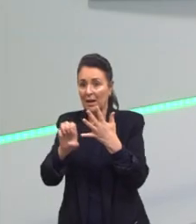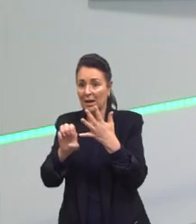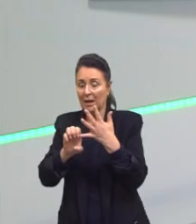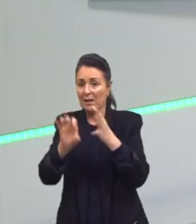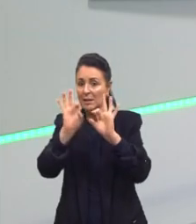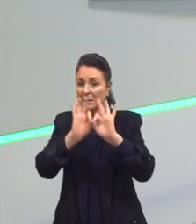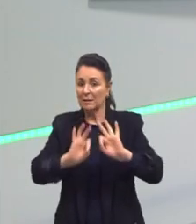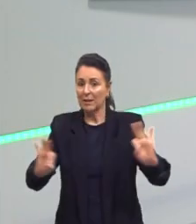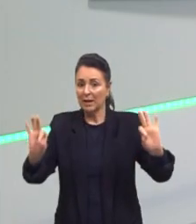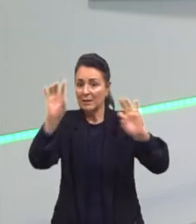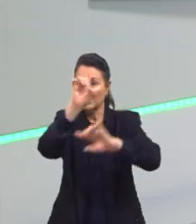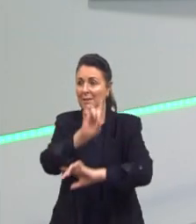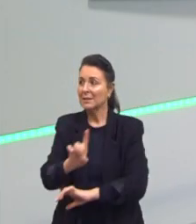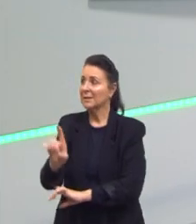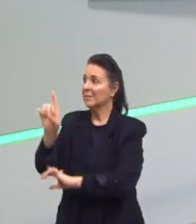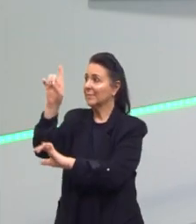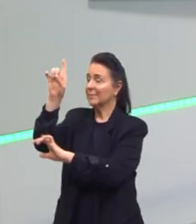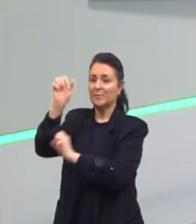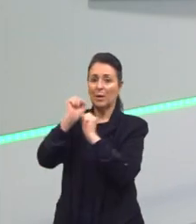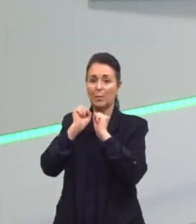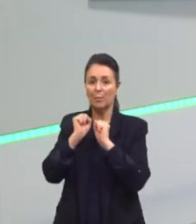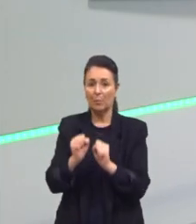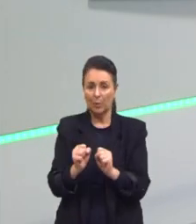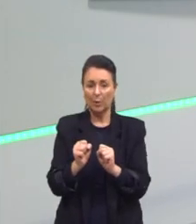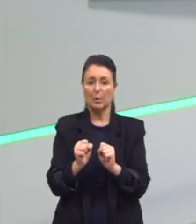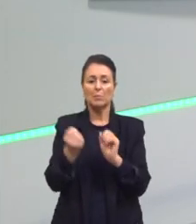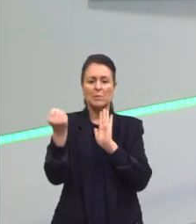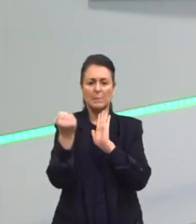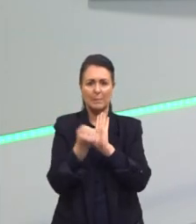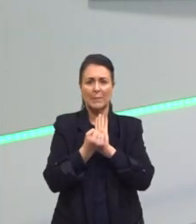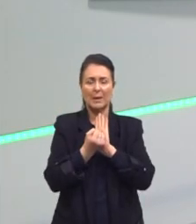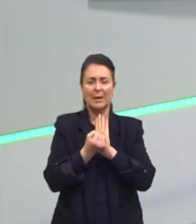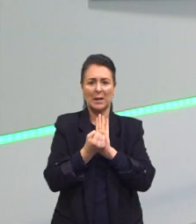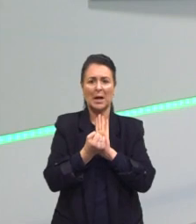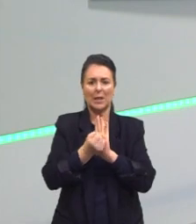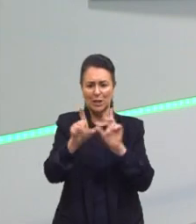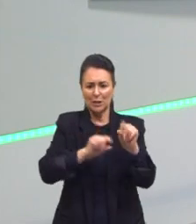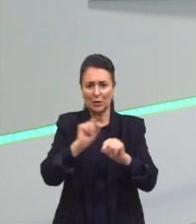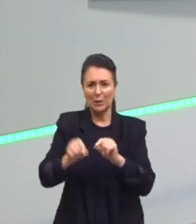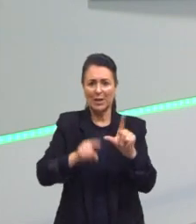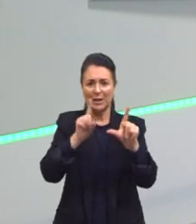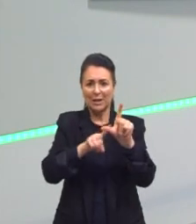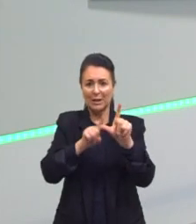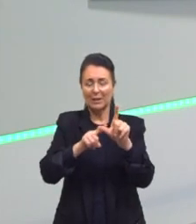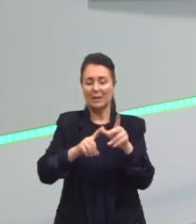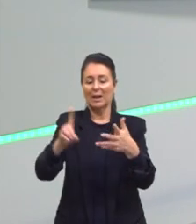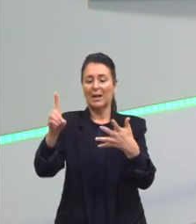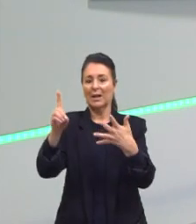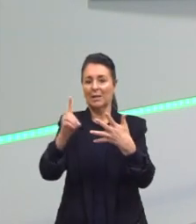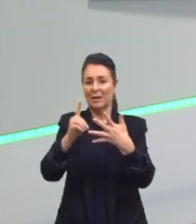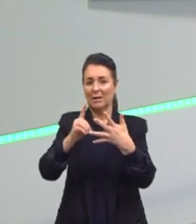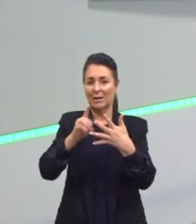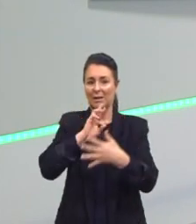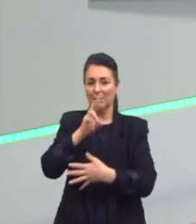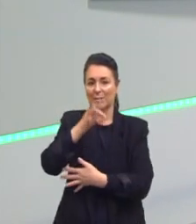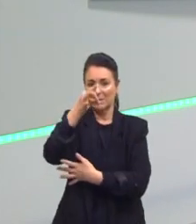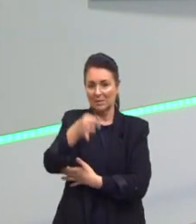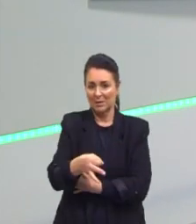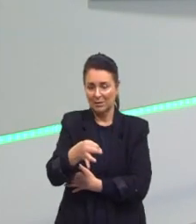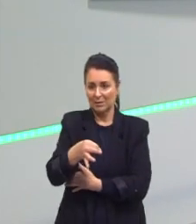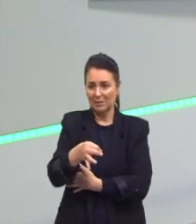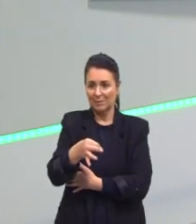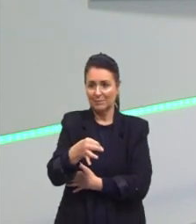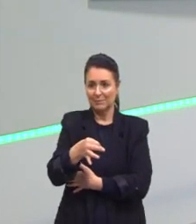reinado nas obras Divina Podemos marcar com certeza a letra d e fica tranquilo com uma resposta certa